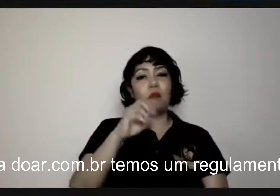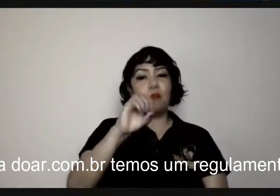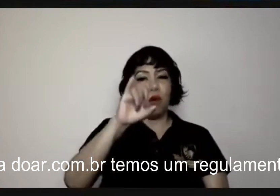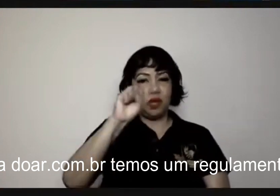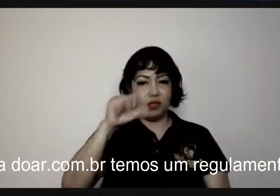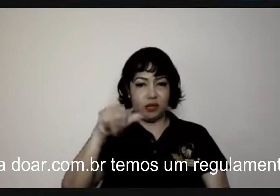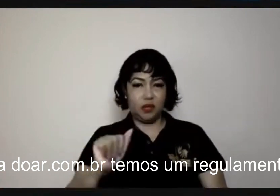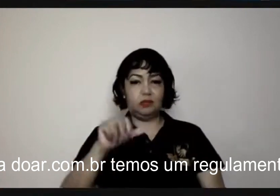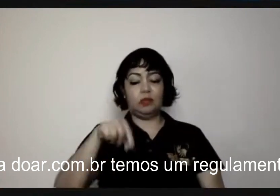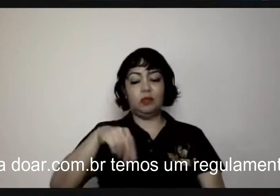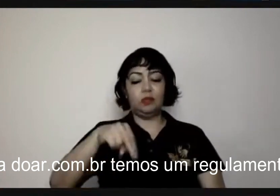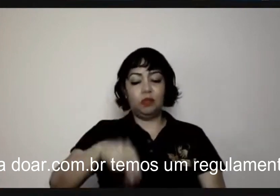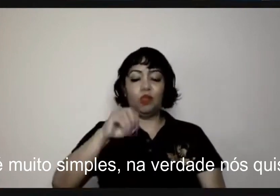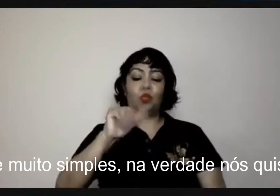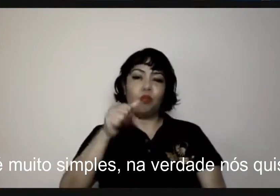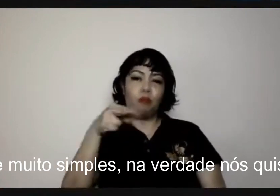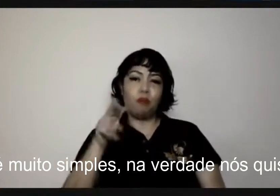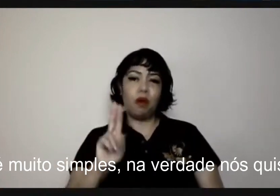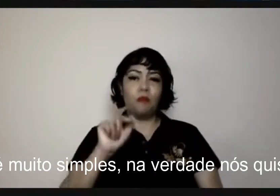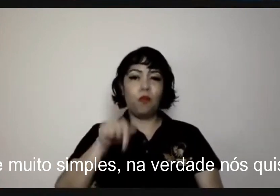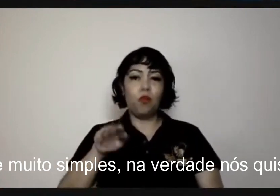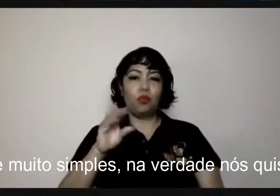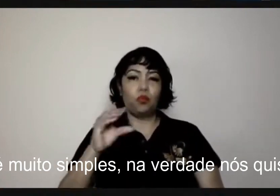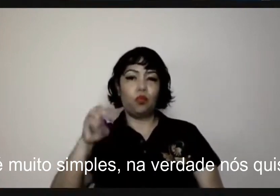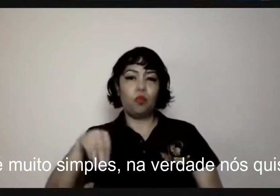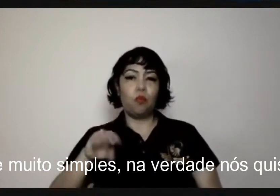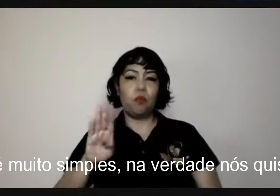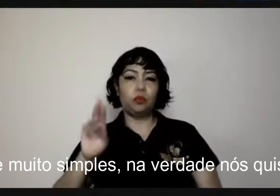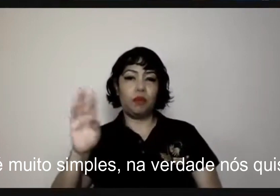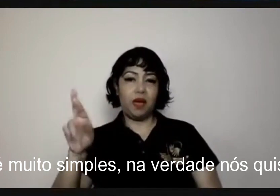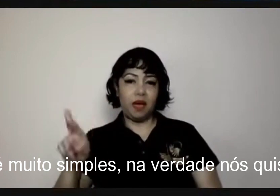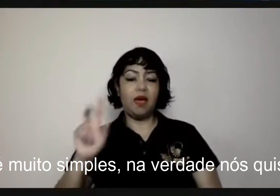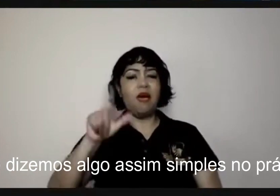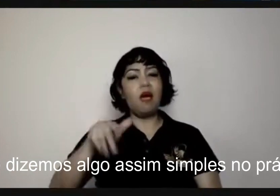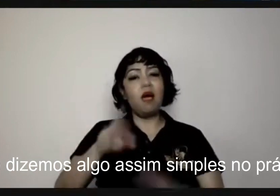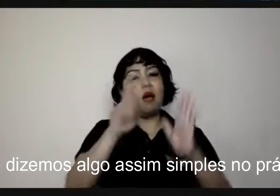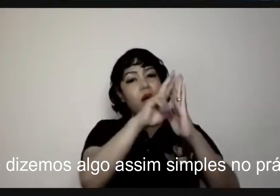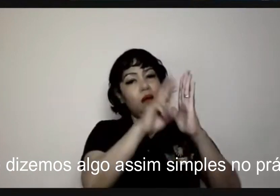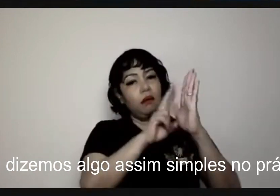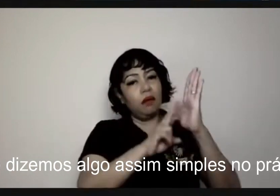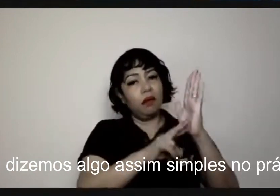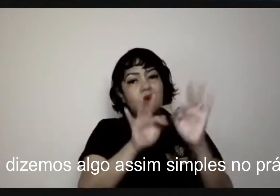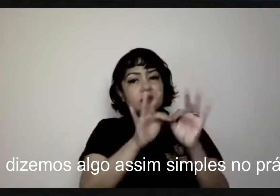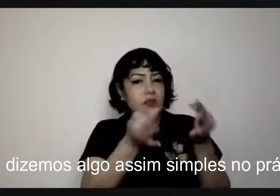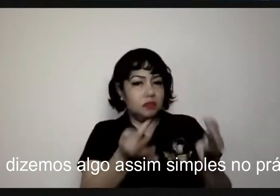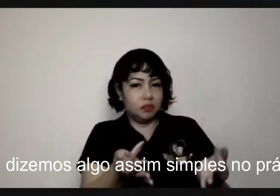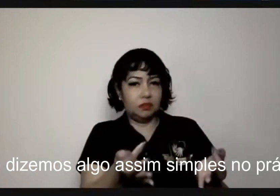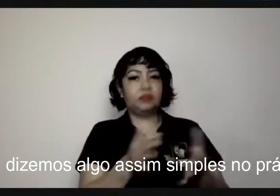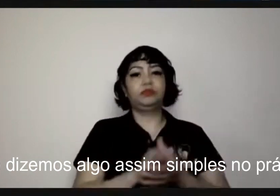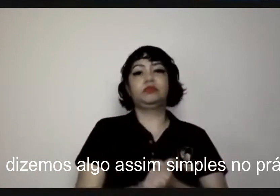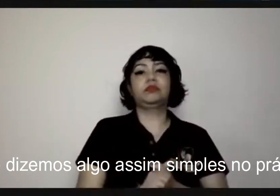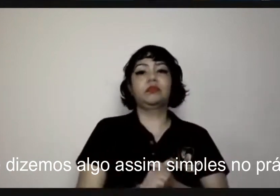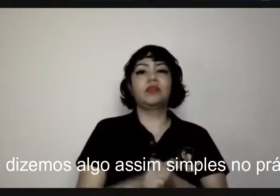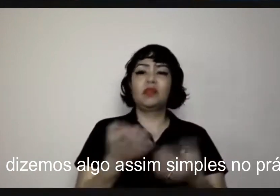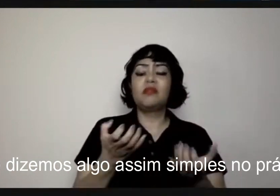poesianoar.com.br. Temos um regulamento que é muito simples. Na verdade, nós quisemos fazer algo assim